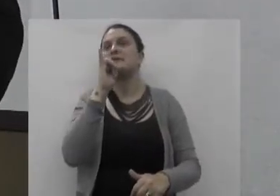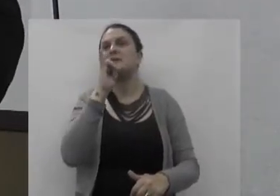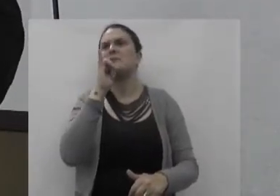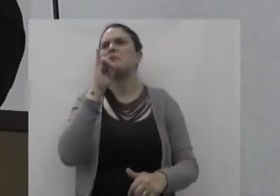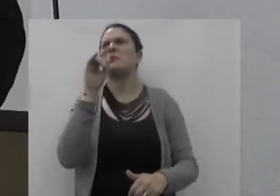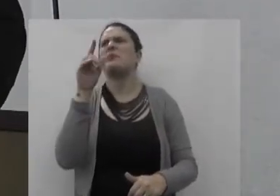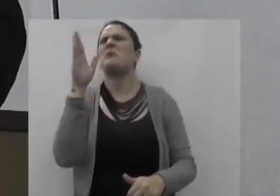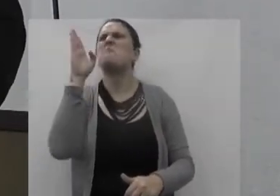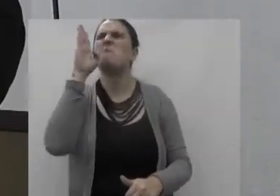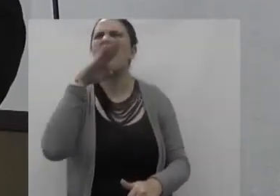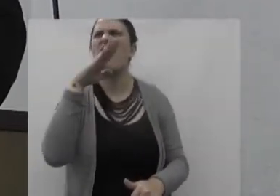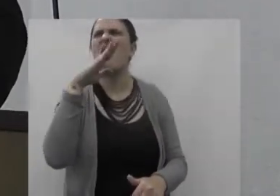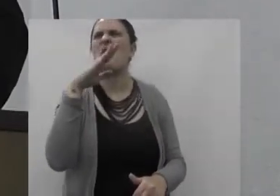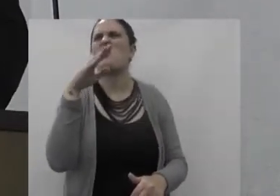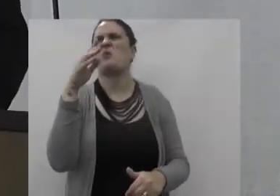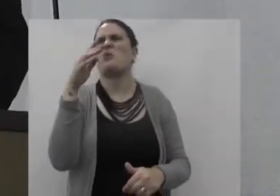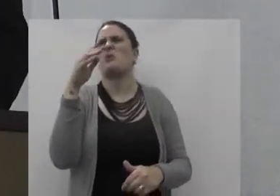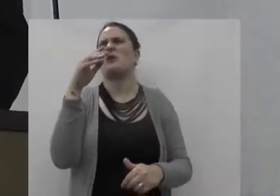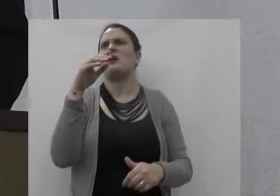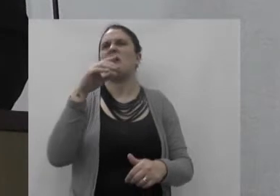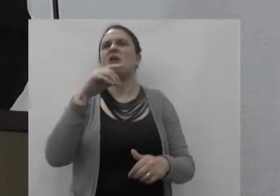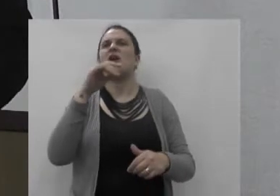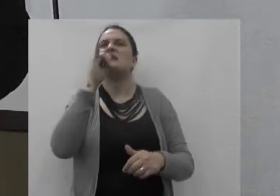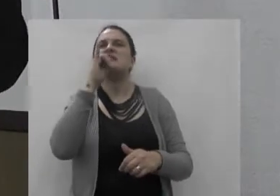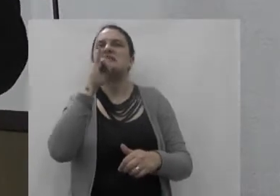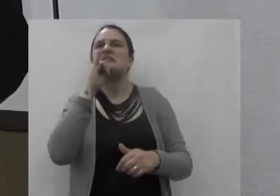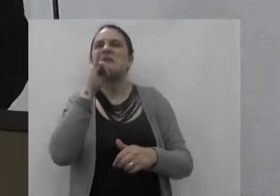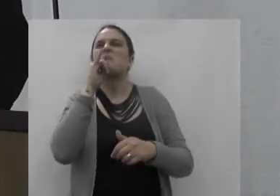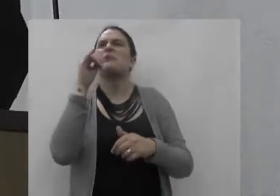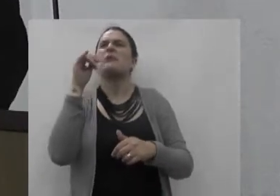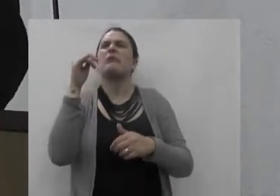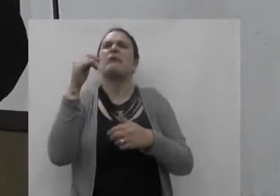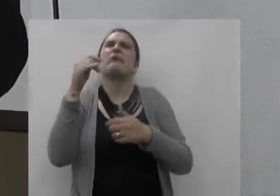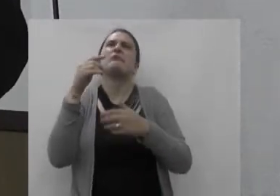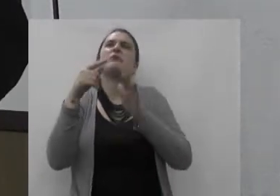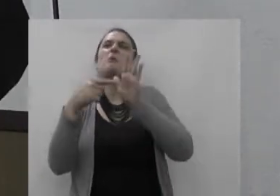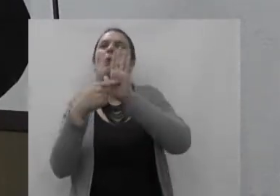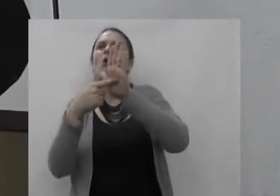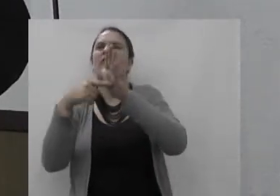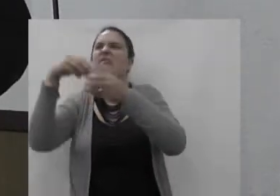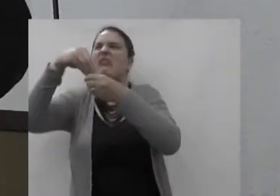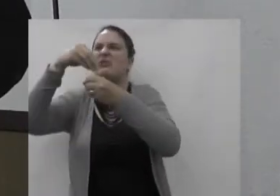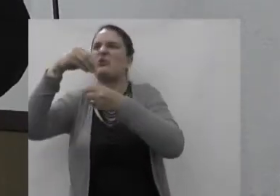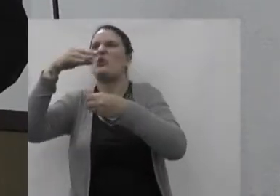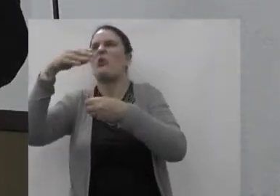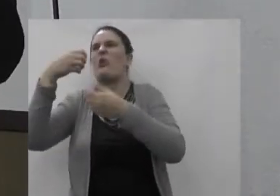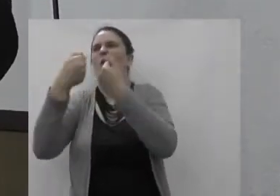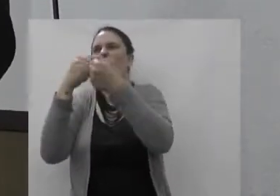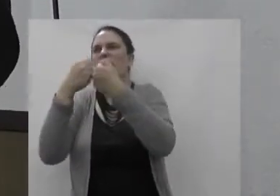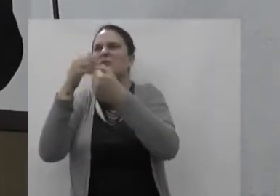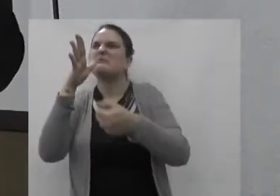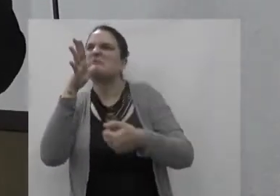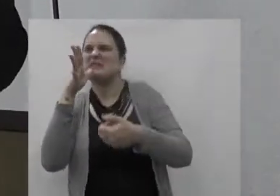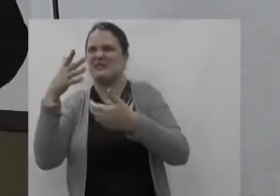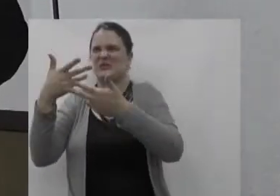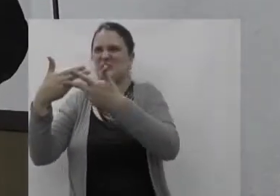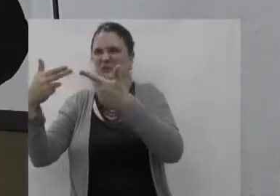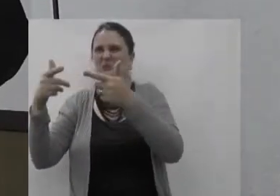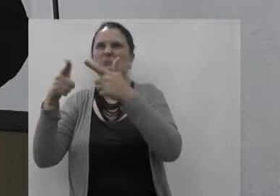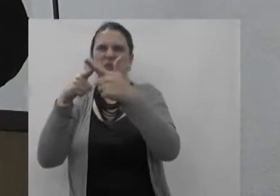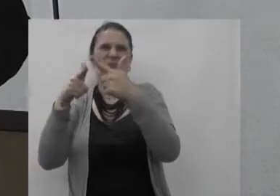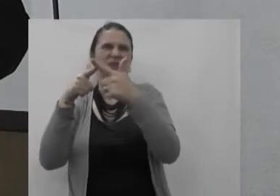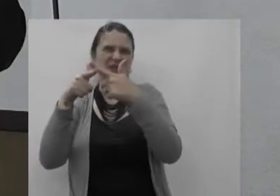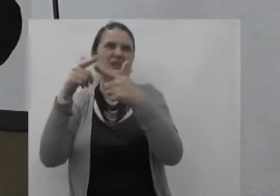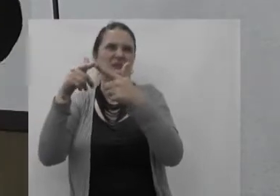mal intencionadas que, com atos obscenos, muitas vezes em ônibus, coletivos, em lugares de